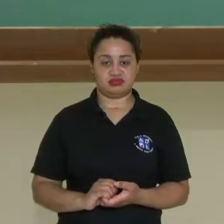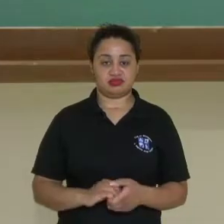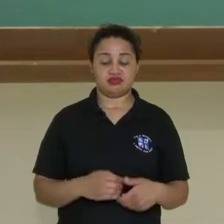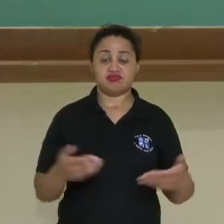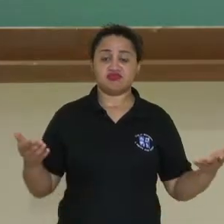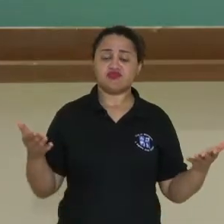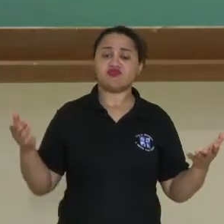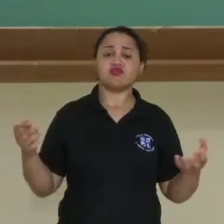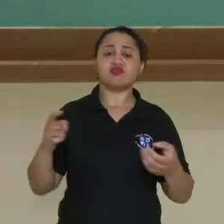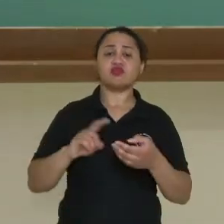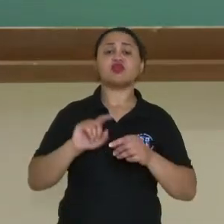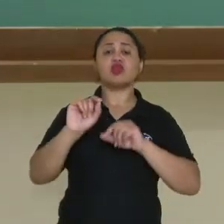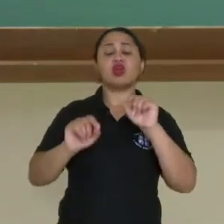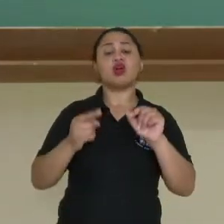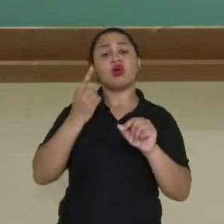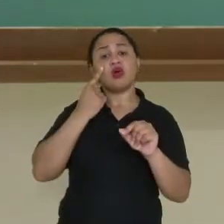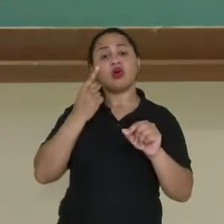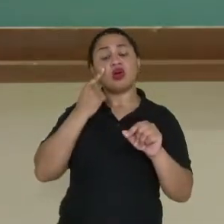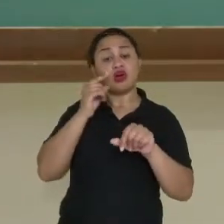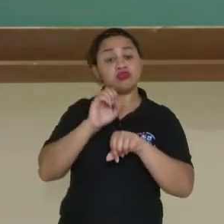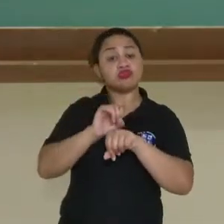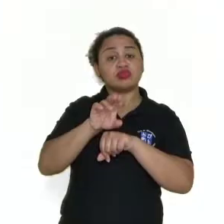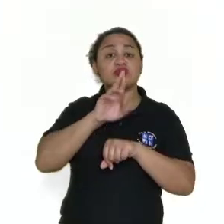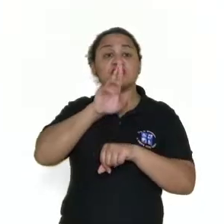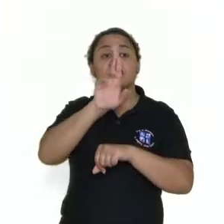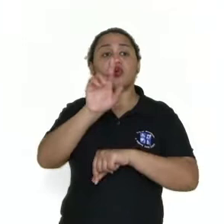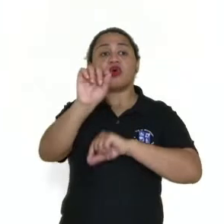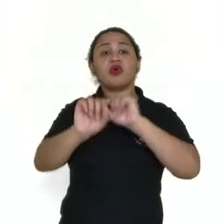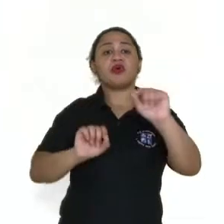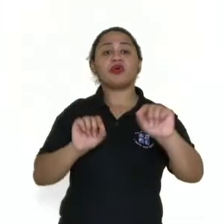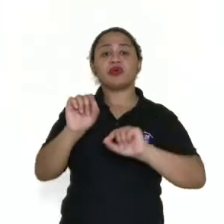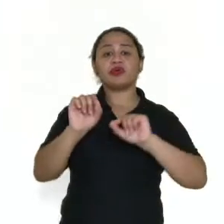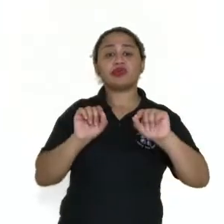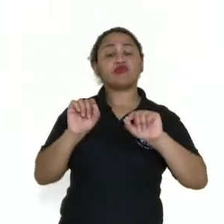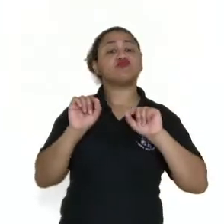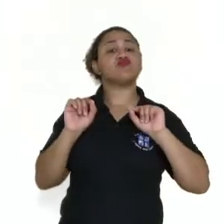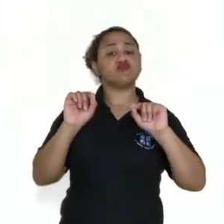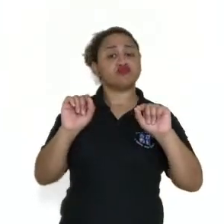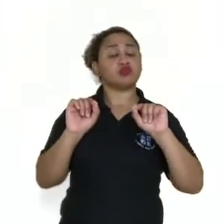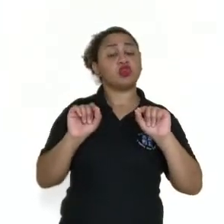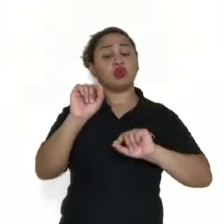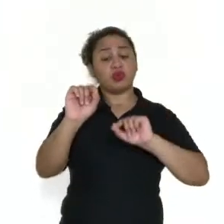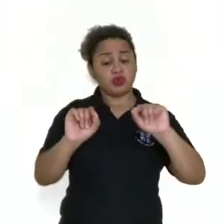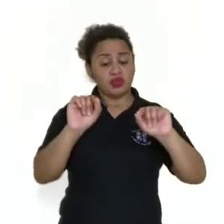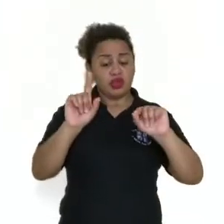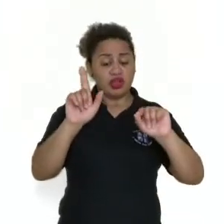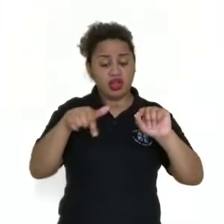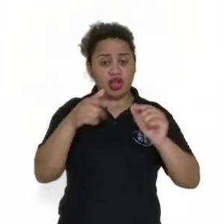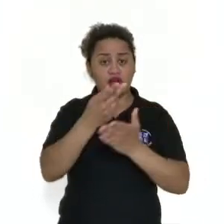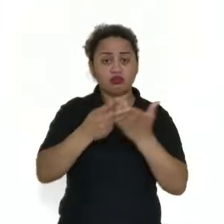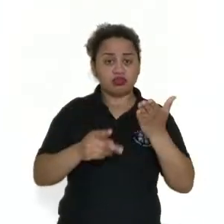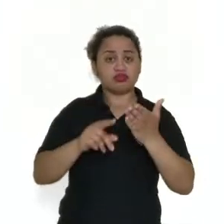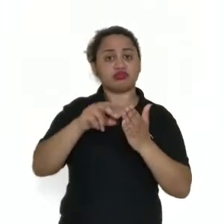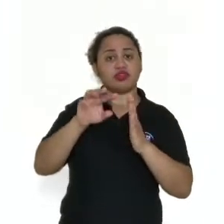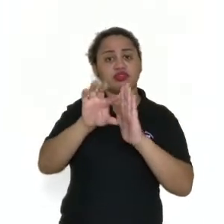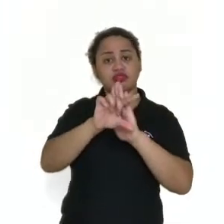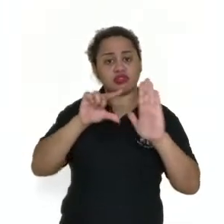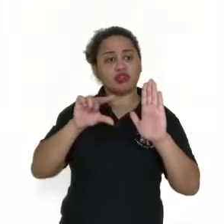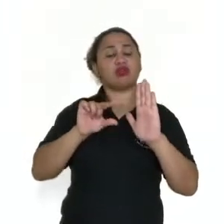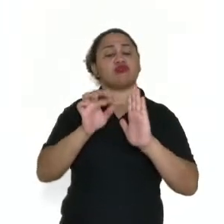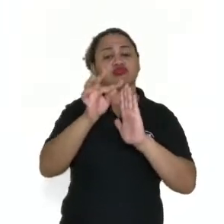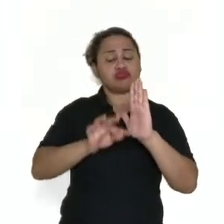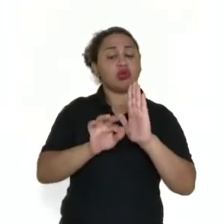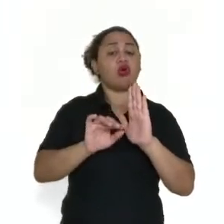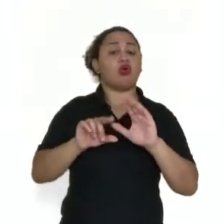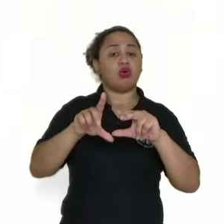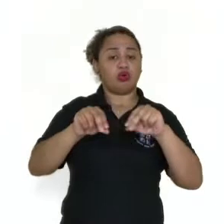Retomando então, pessoal, vamos ver a nossa sugestão de resposta para vocês. Então, de que trata o poema de Cordel e Justifique, né?